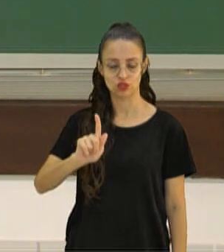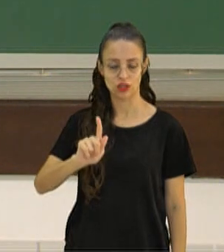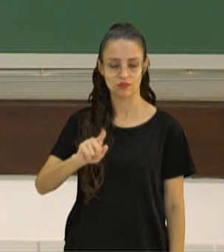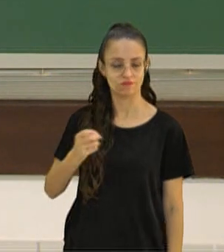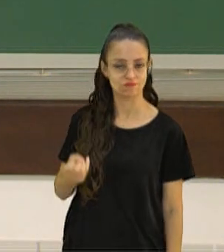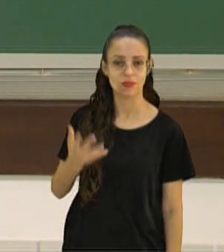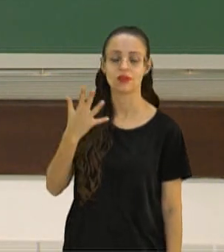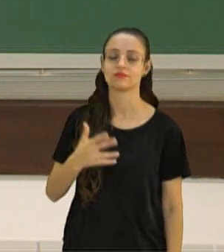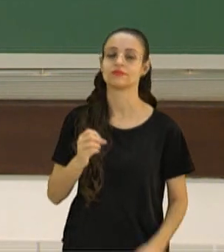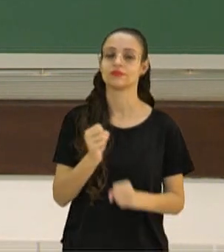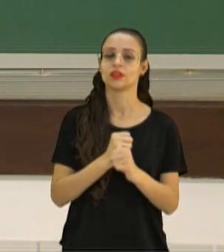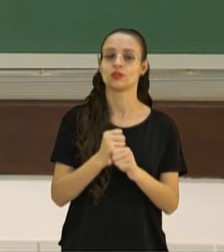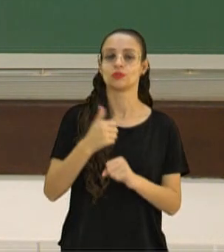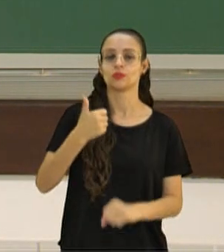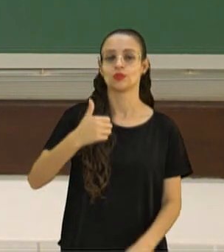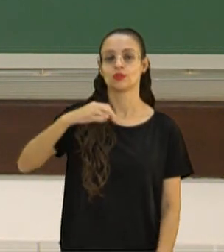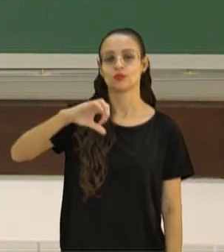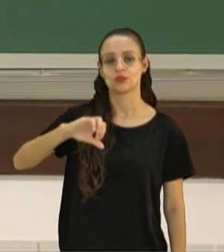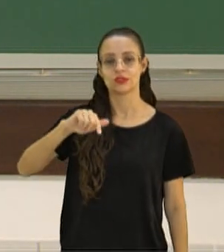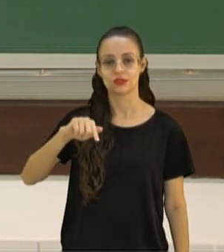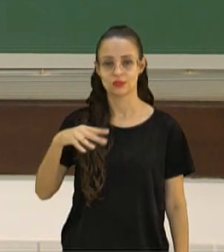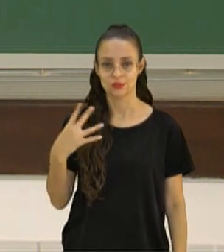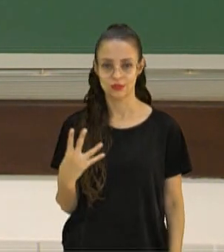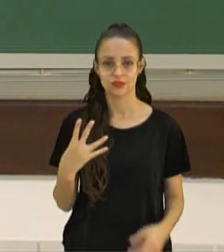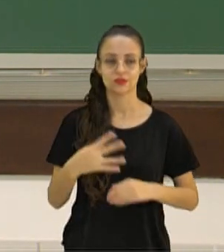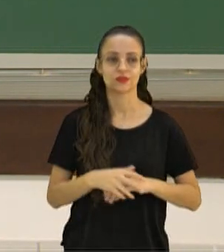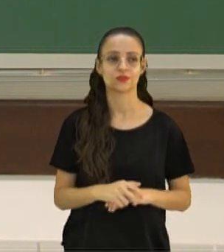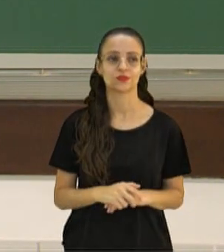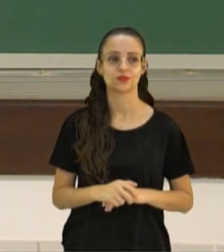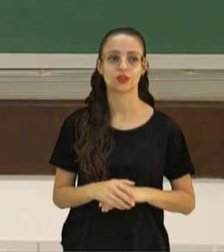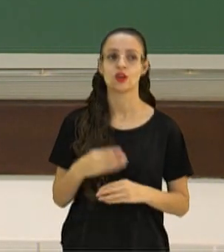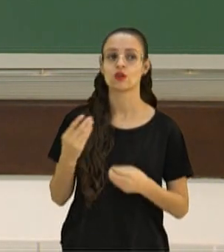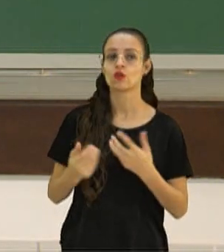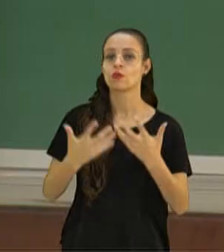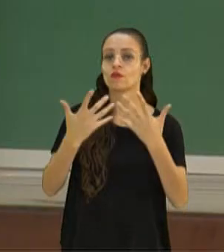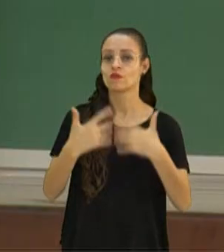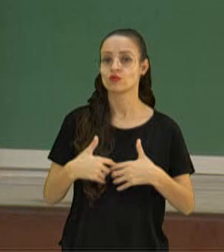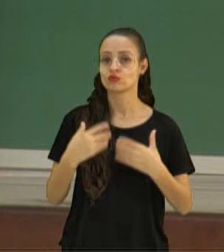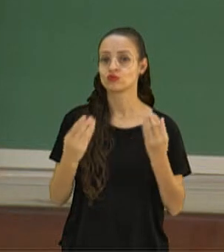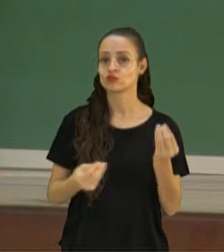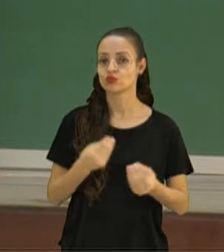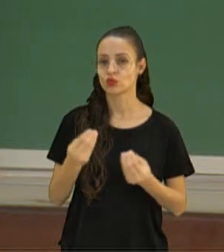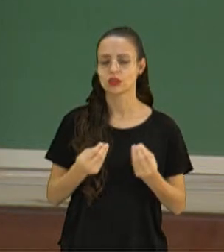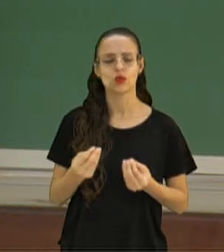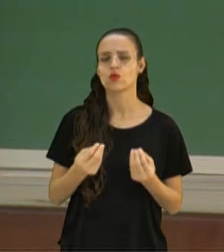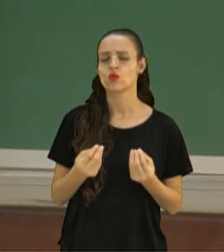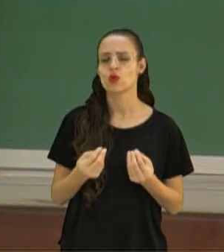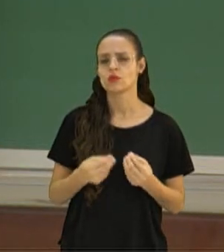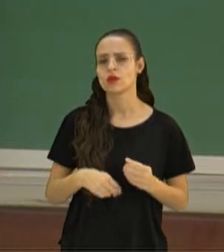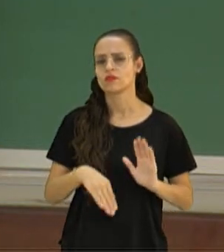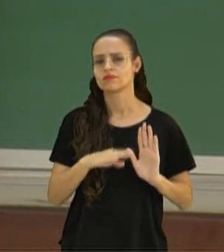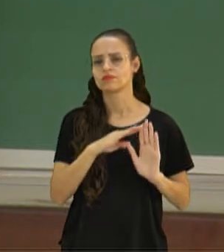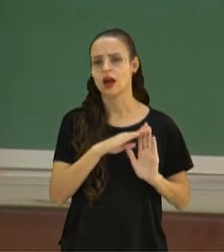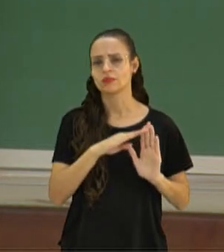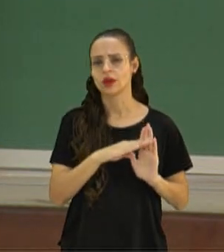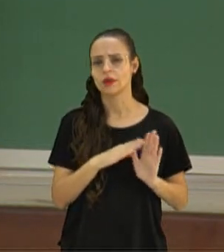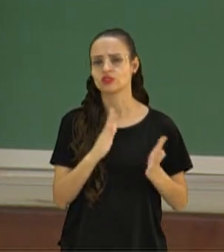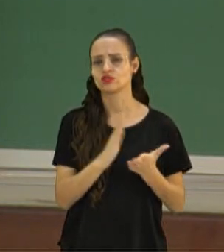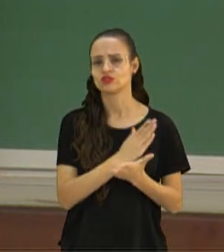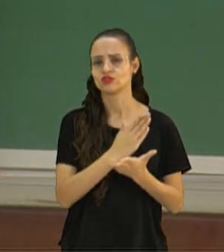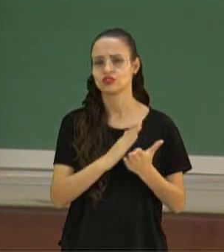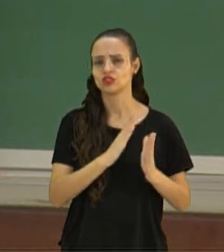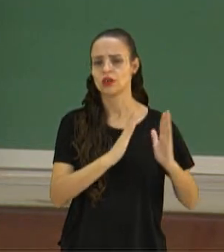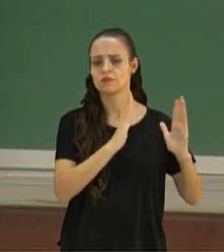criada em 1974. Então, como que funciona uma sessão de RPG, Como que ela é dividida,